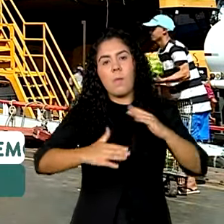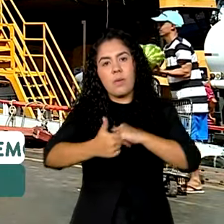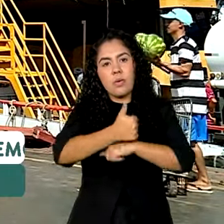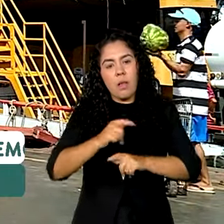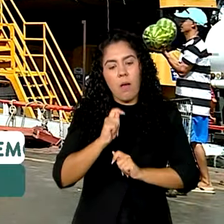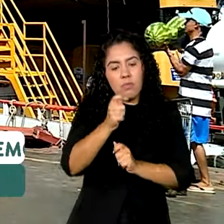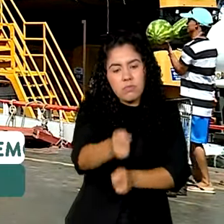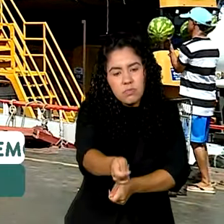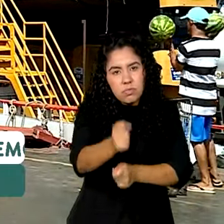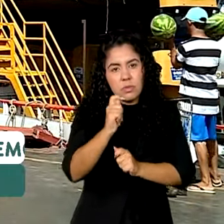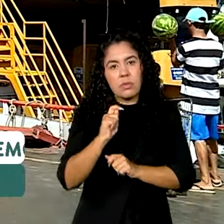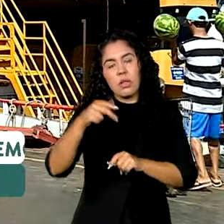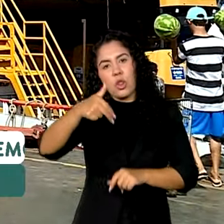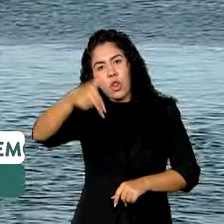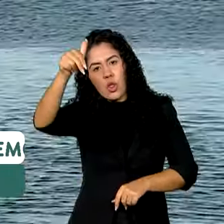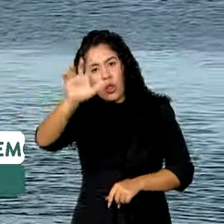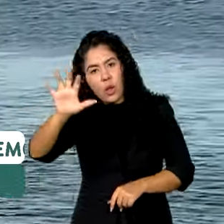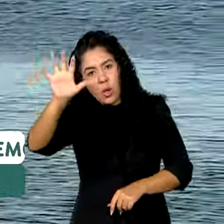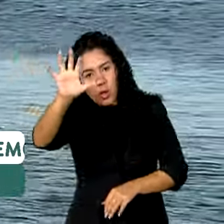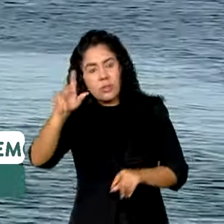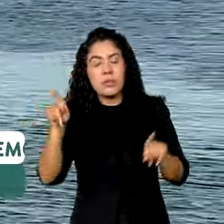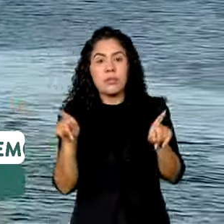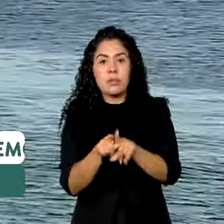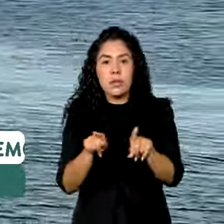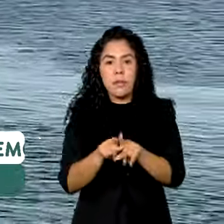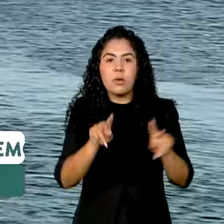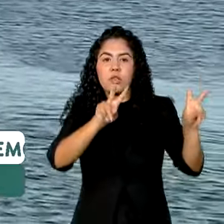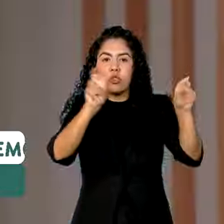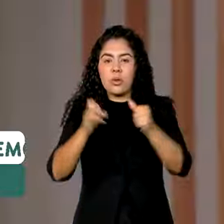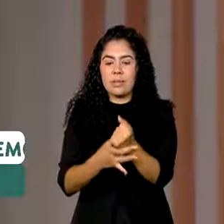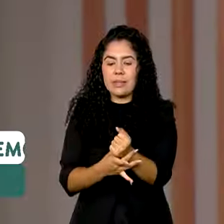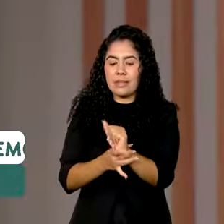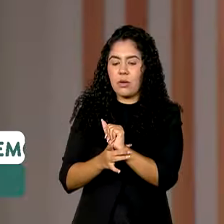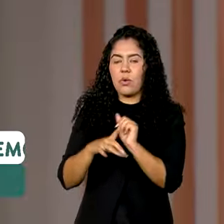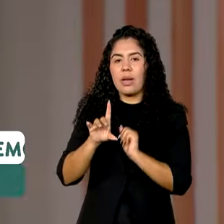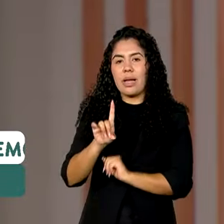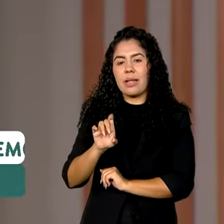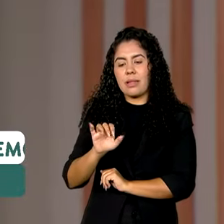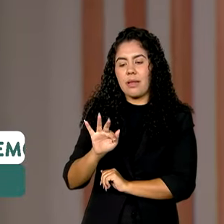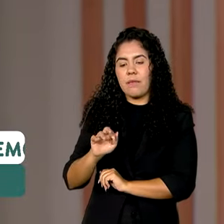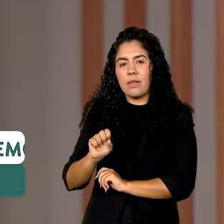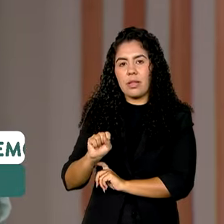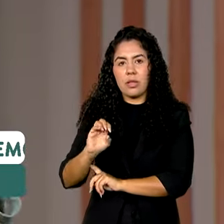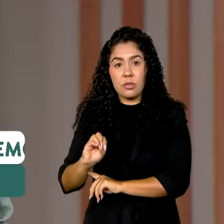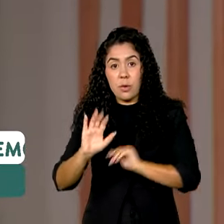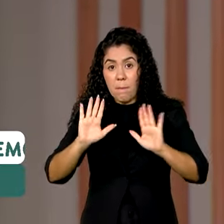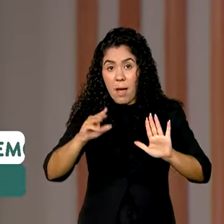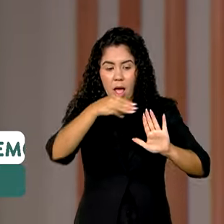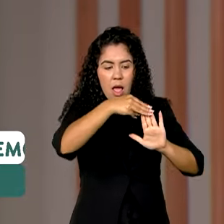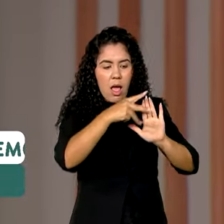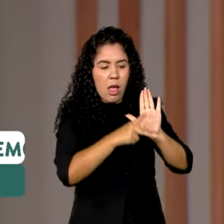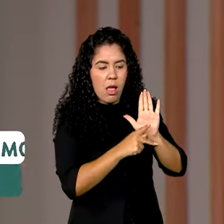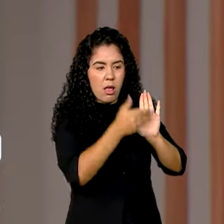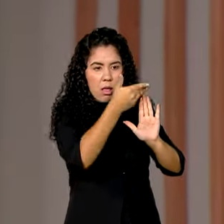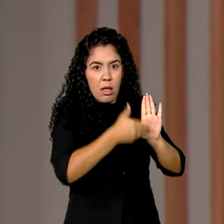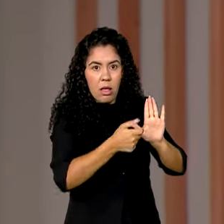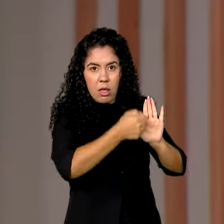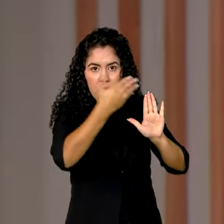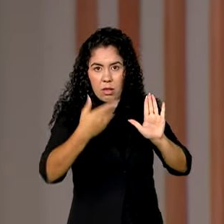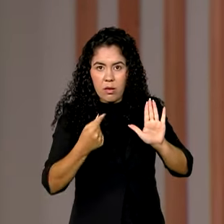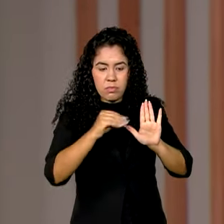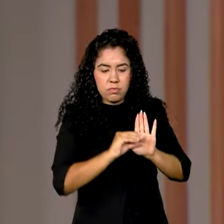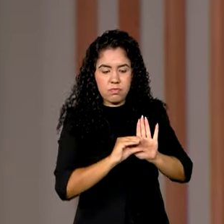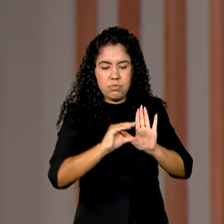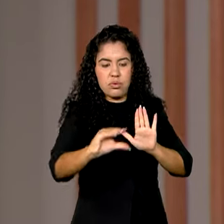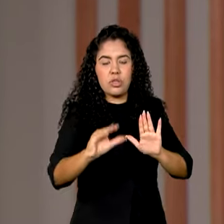norte e também para beneficiários do chamado seguro defeso a medida provisória que abre o crédito extraordinário